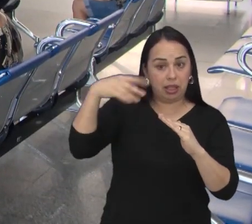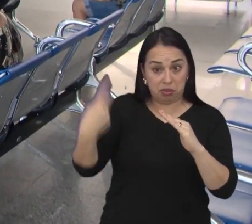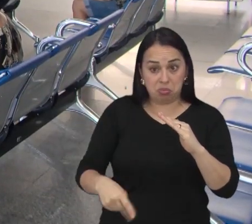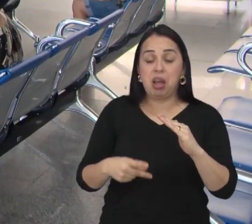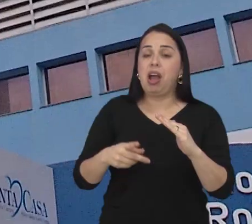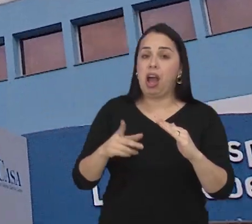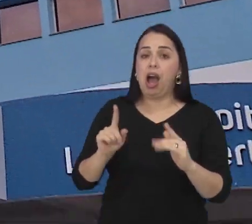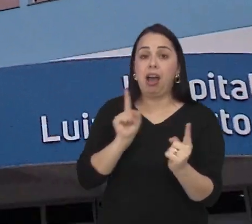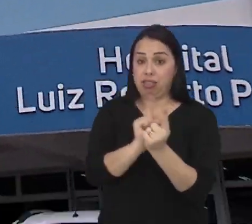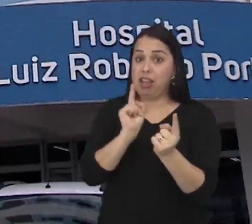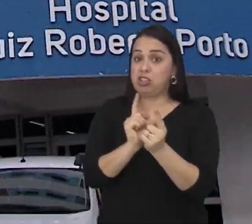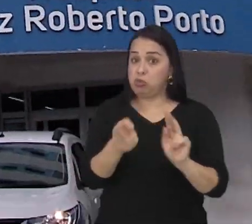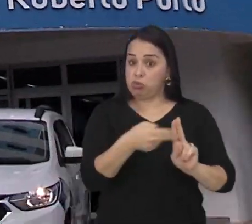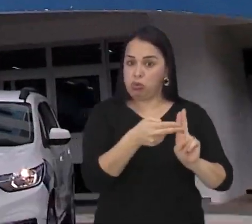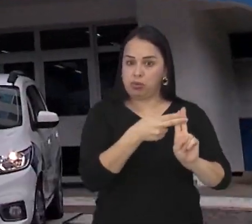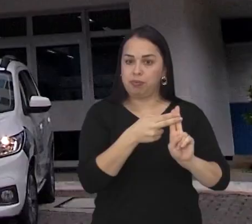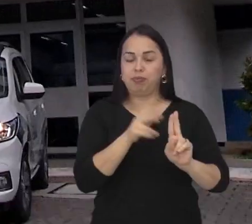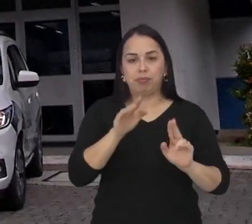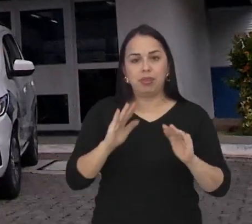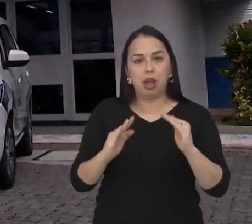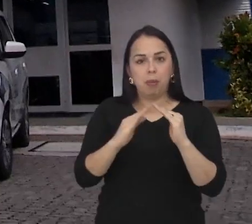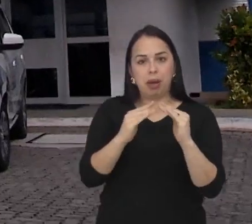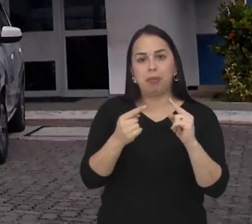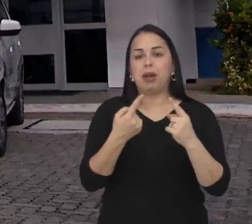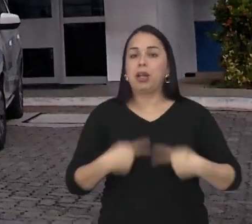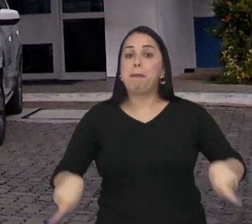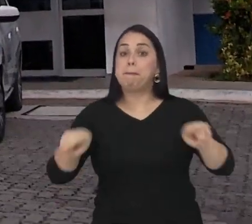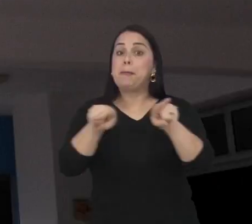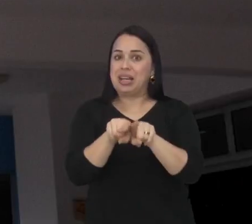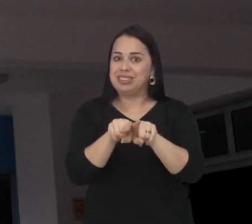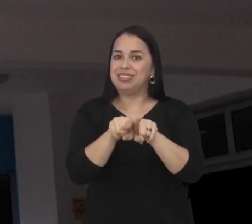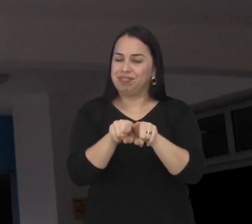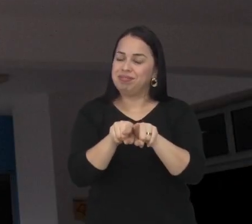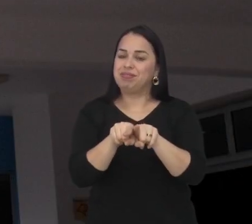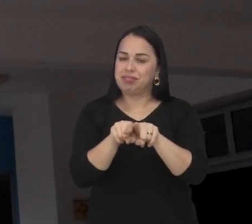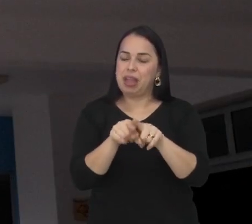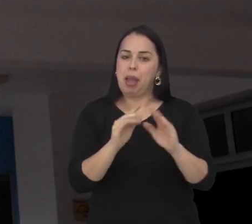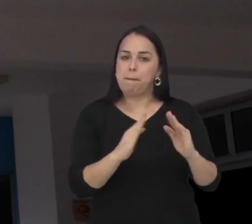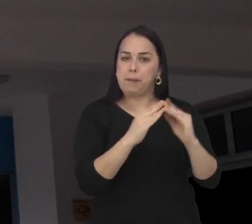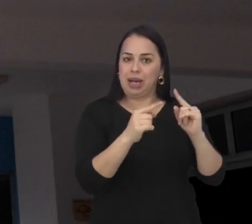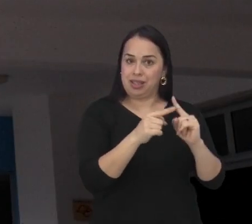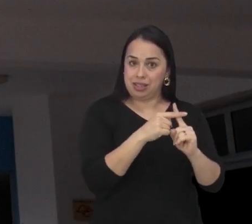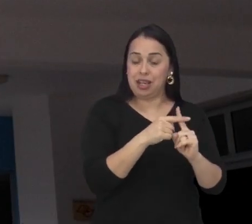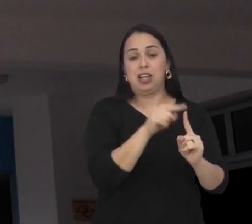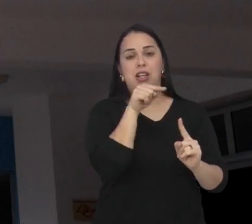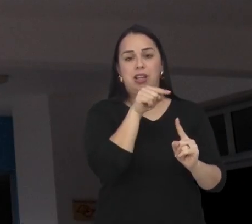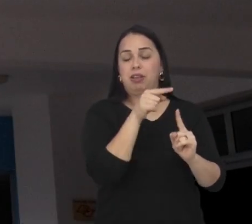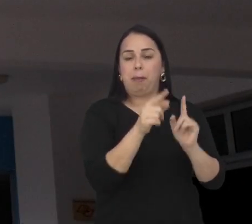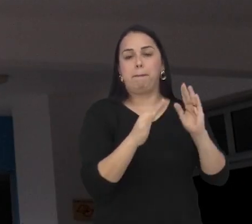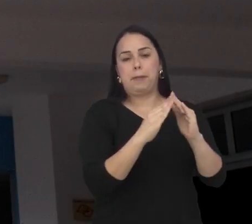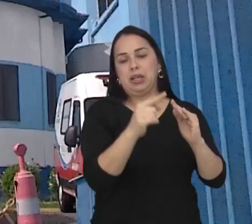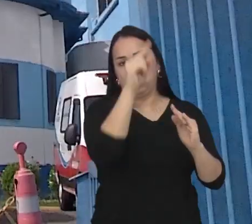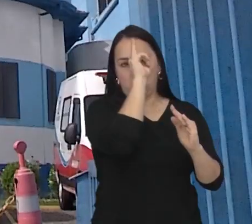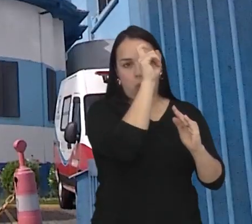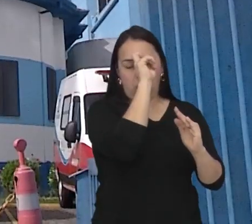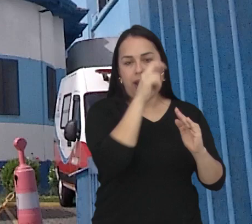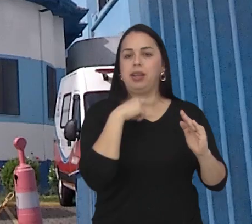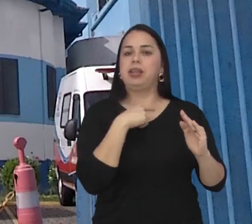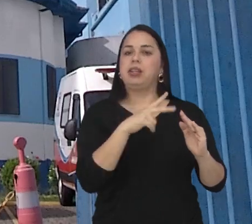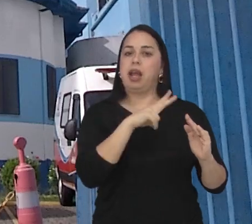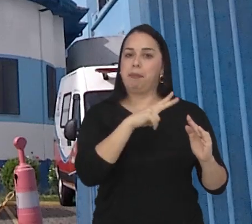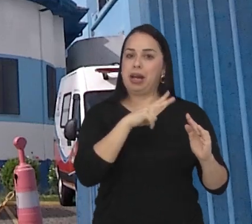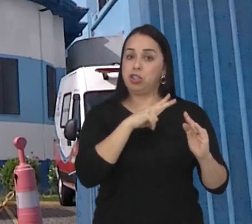um desses locais no caso dela é chamada de hospital filantrópico ou seja um hospital particular que presta serviço ao